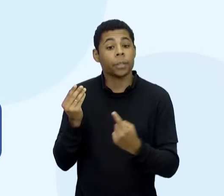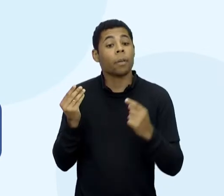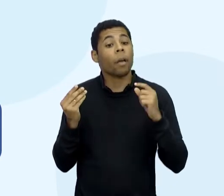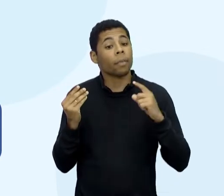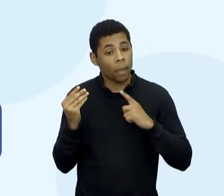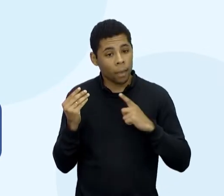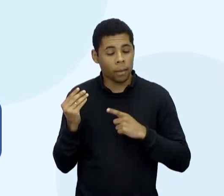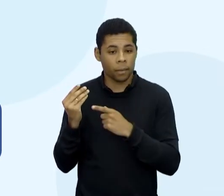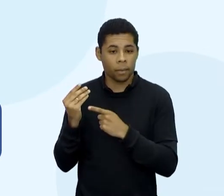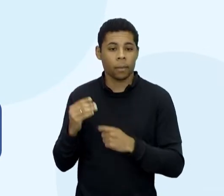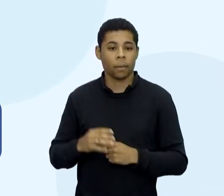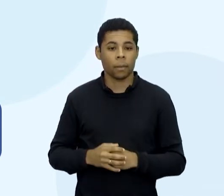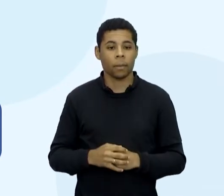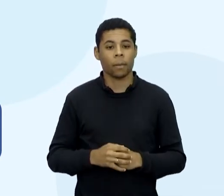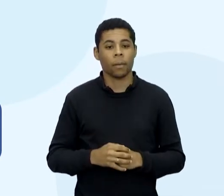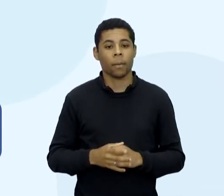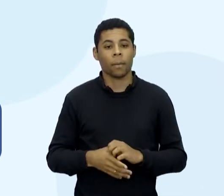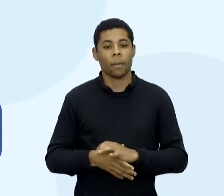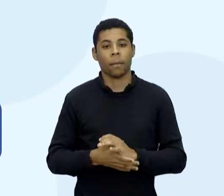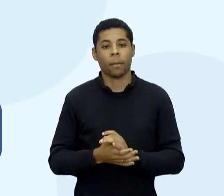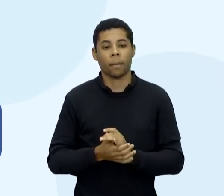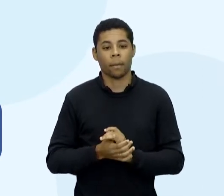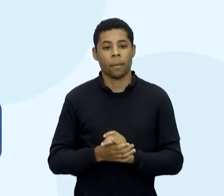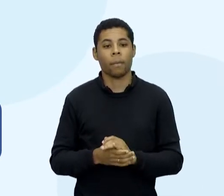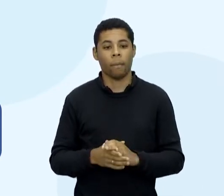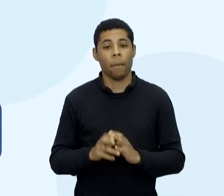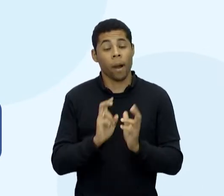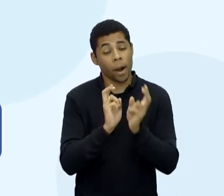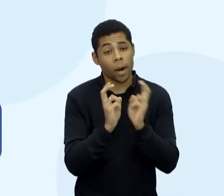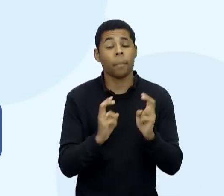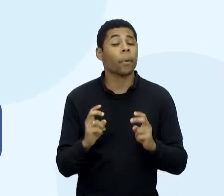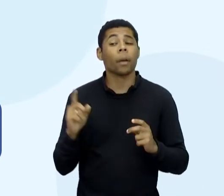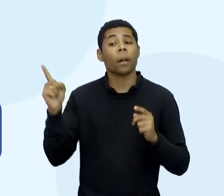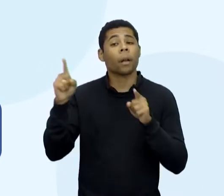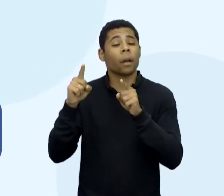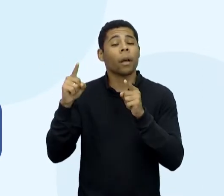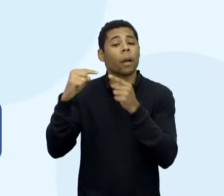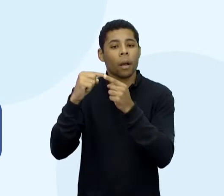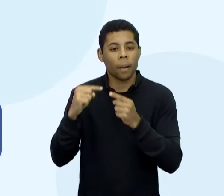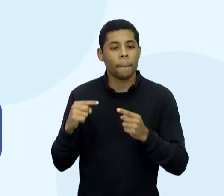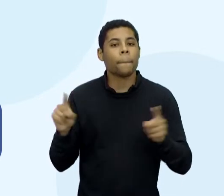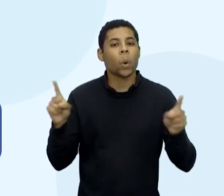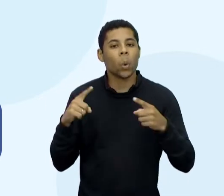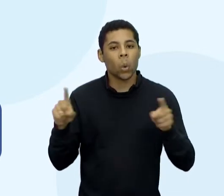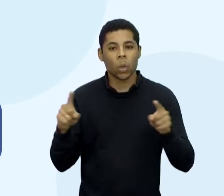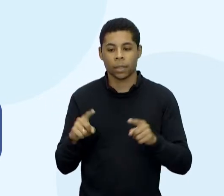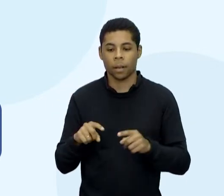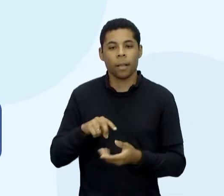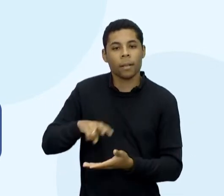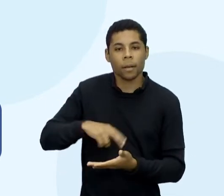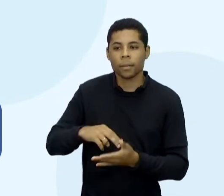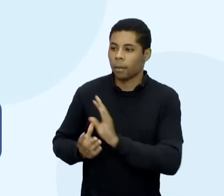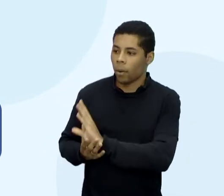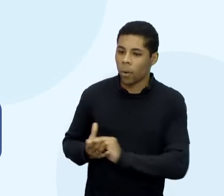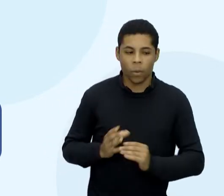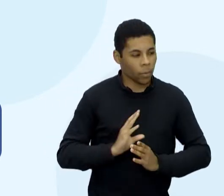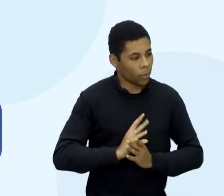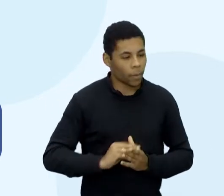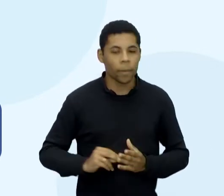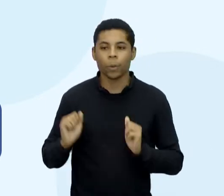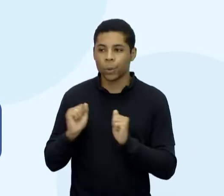pode compreender e estudar a capoeira como uma grande coreografia